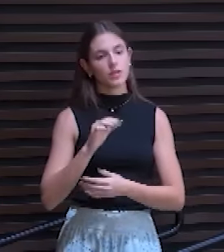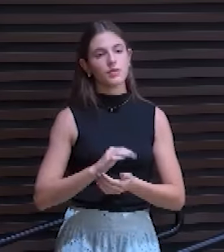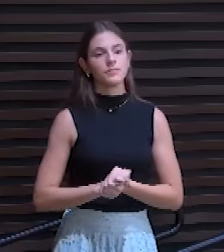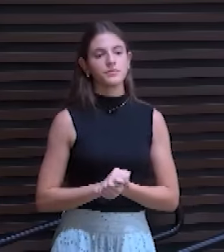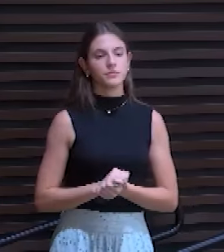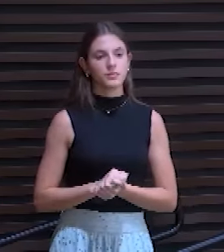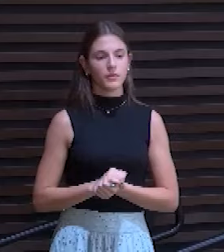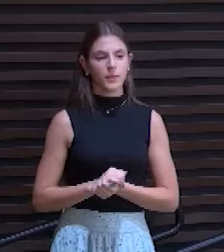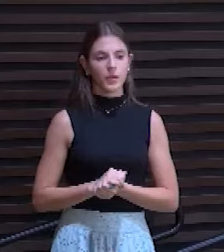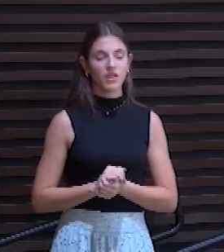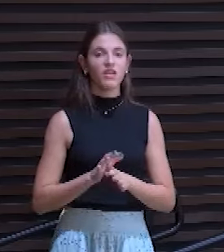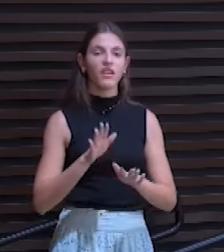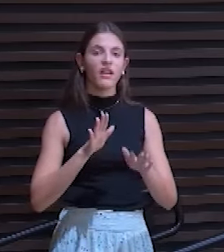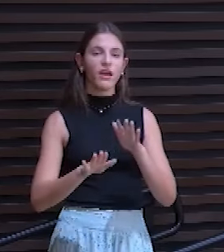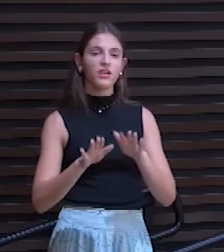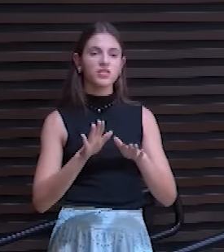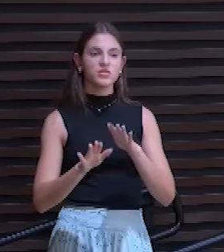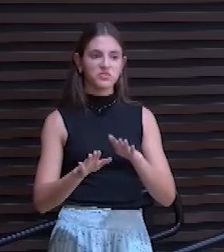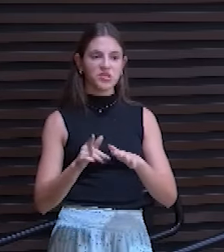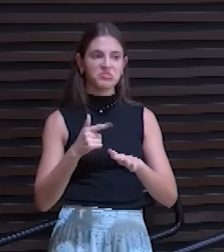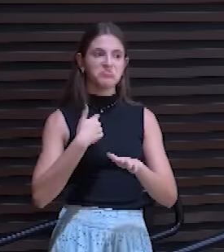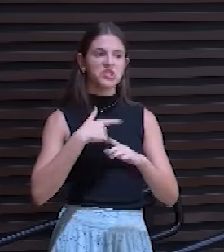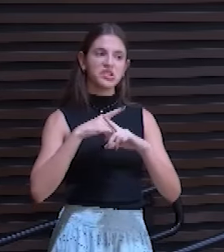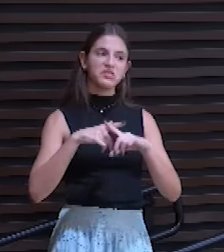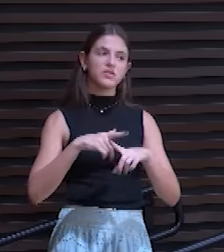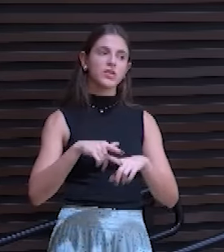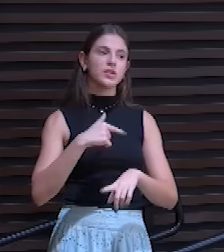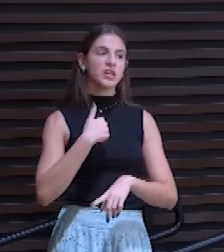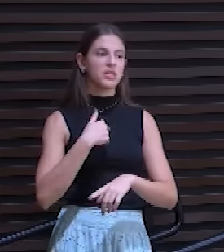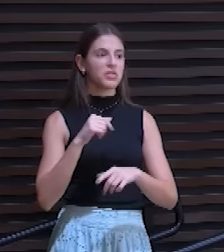que muitas vezes, quantas vezes eu não fiz isso não.